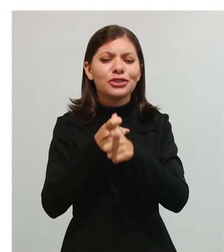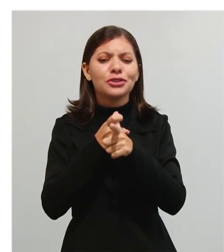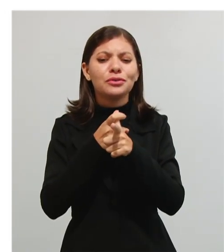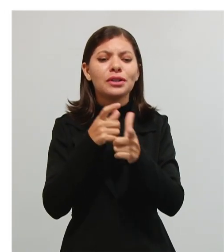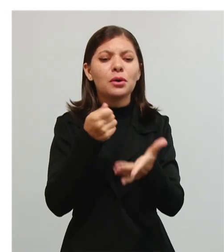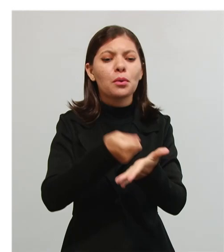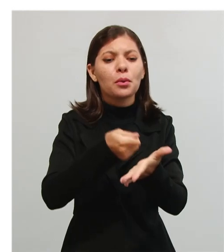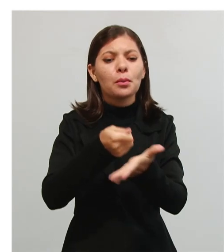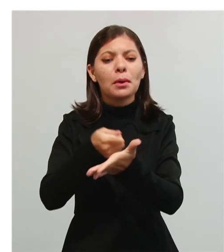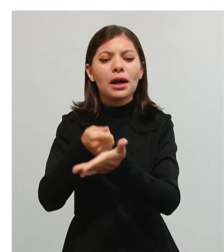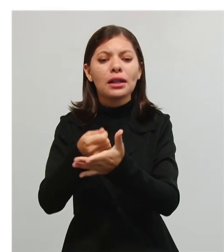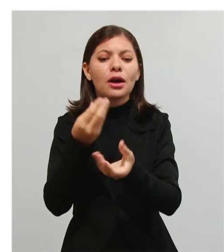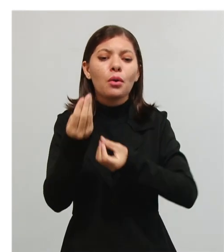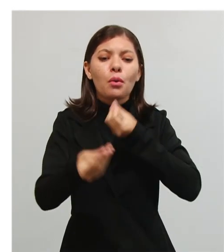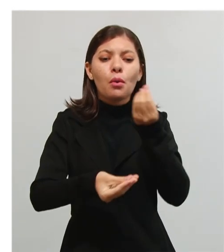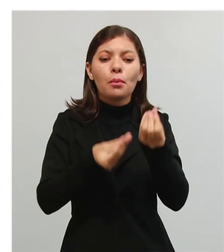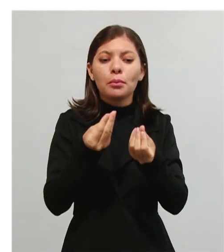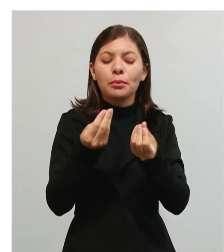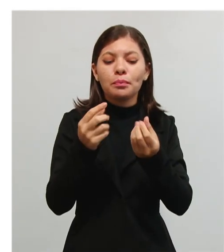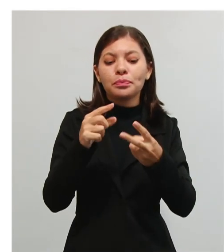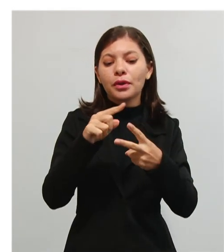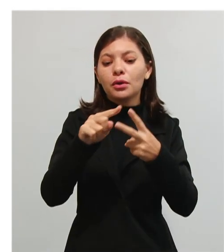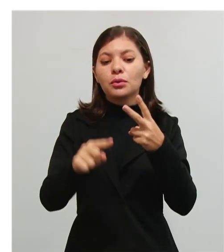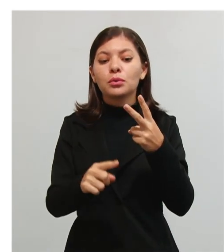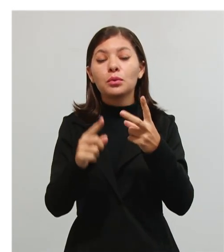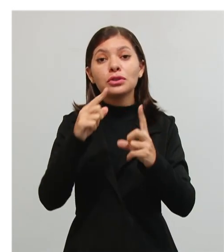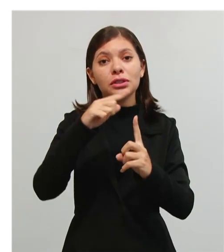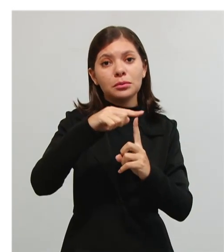ser cobradas mediante 2 tipos de